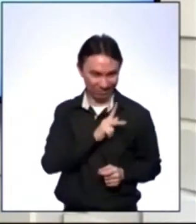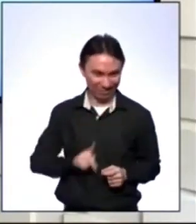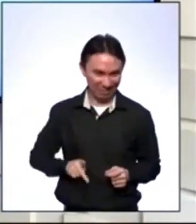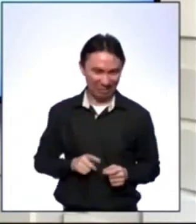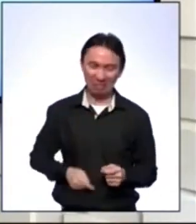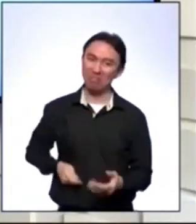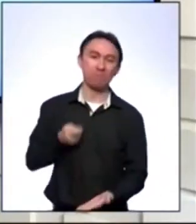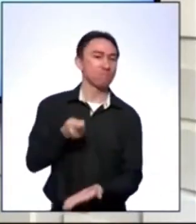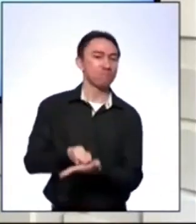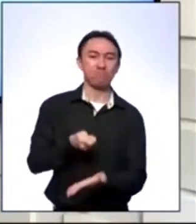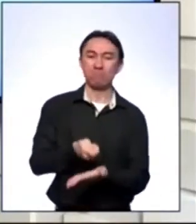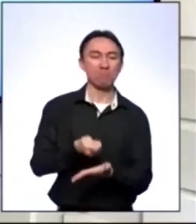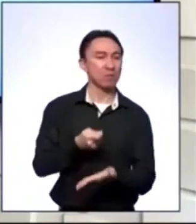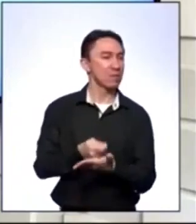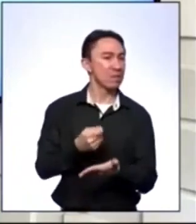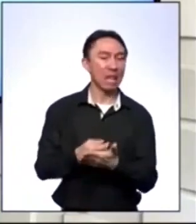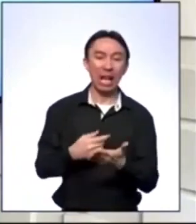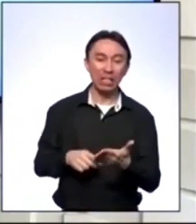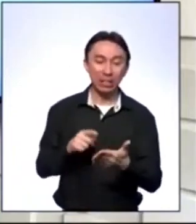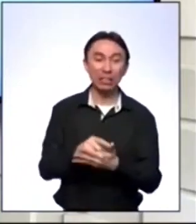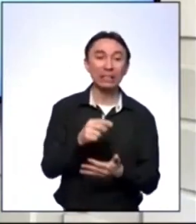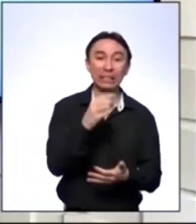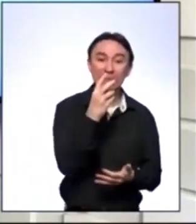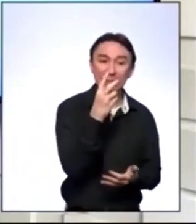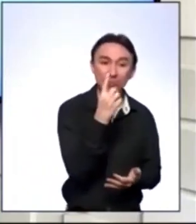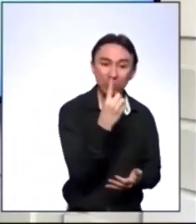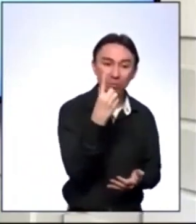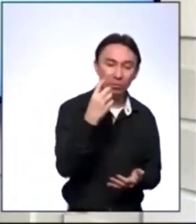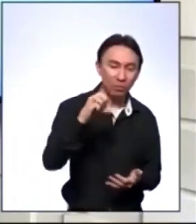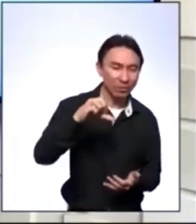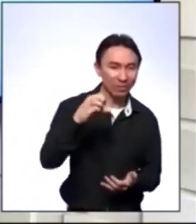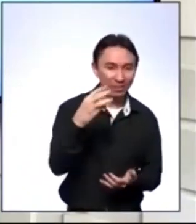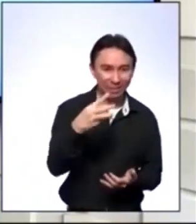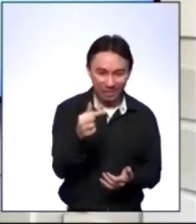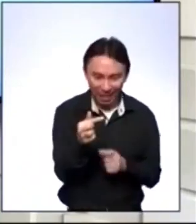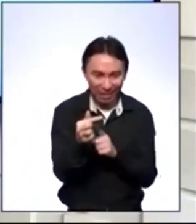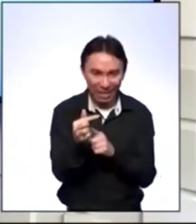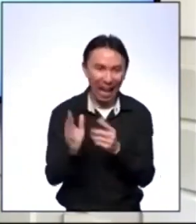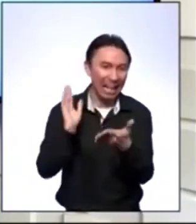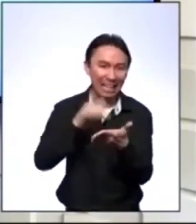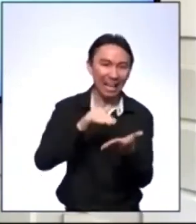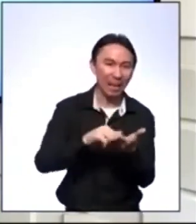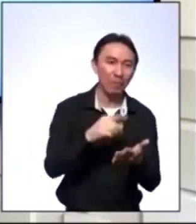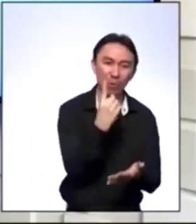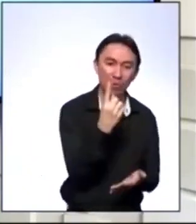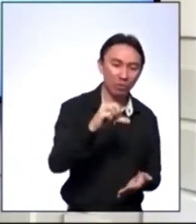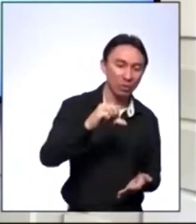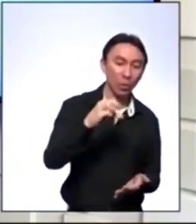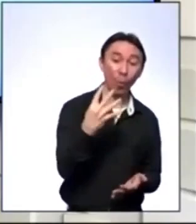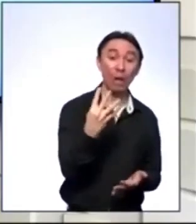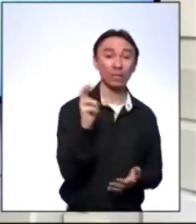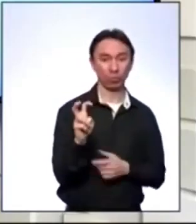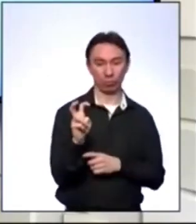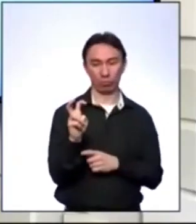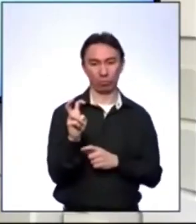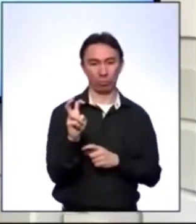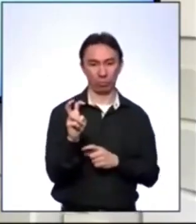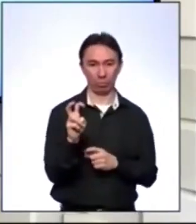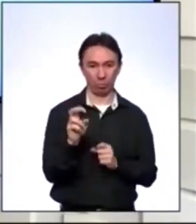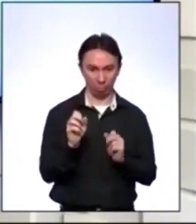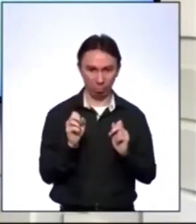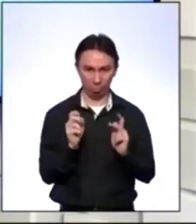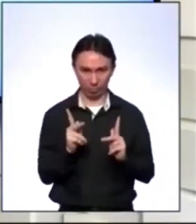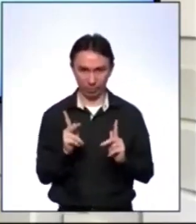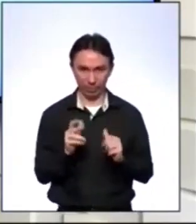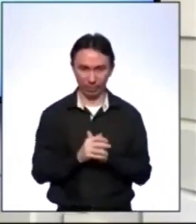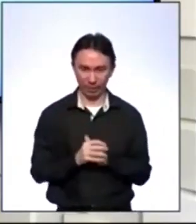de 1937 a 1945. Pois bem, Se